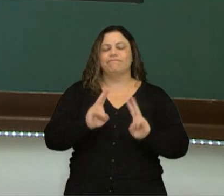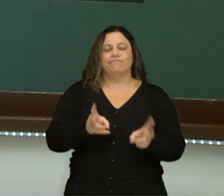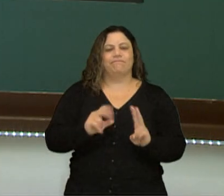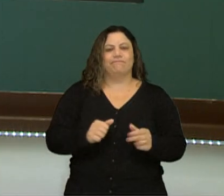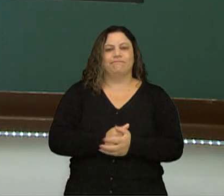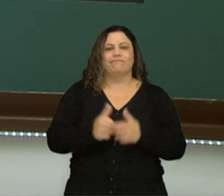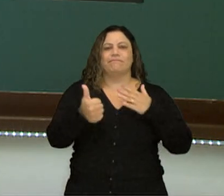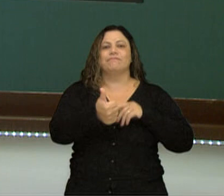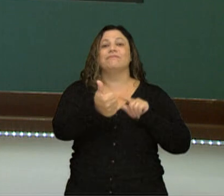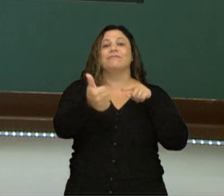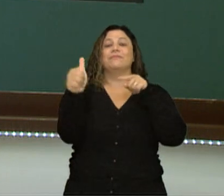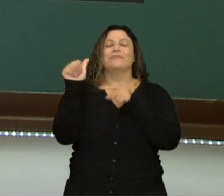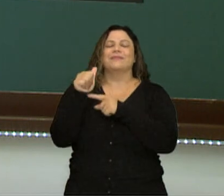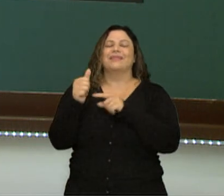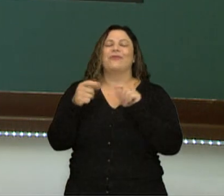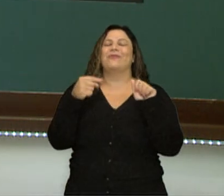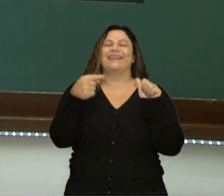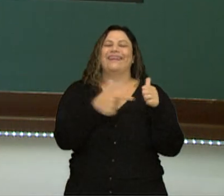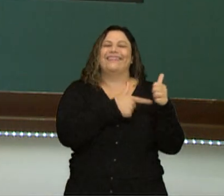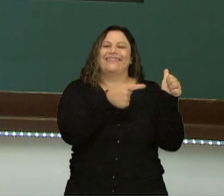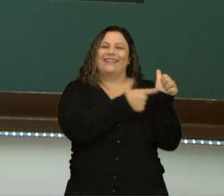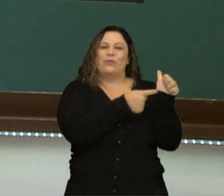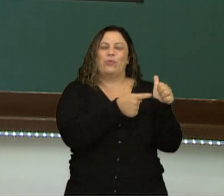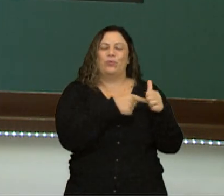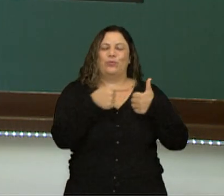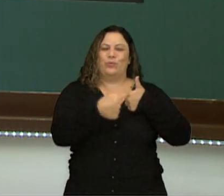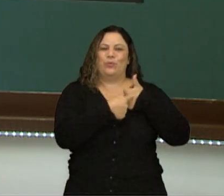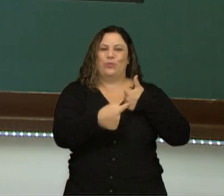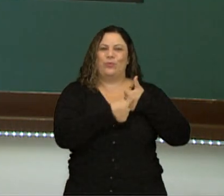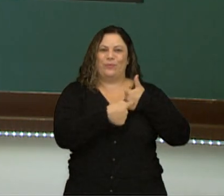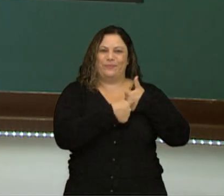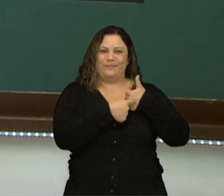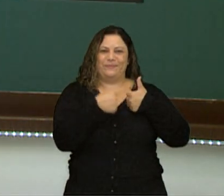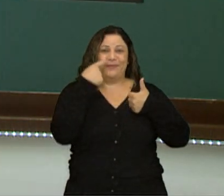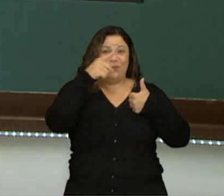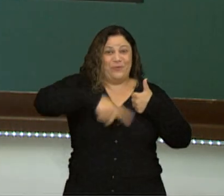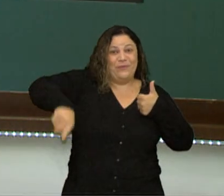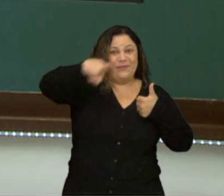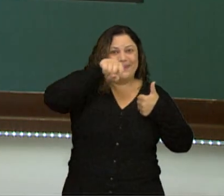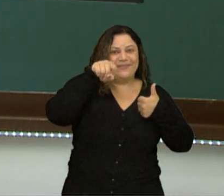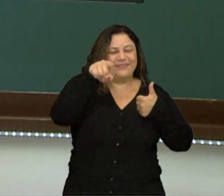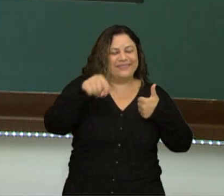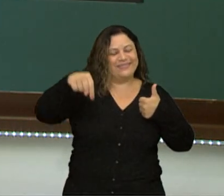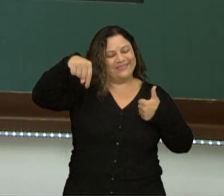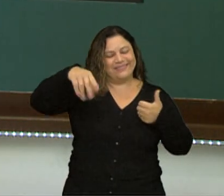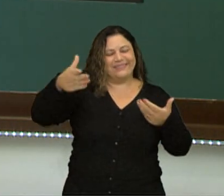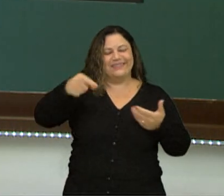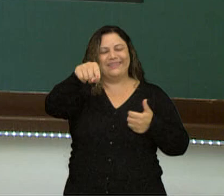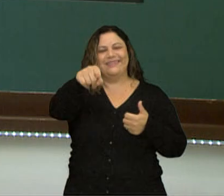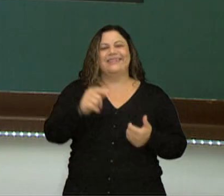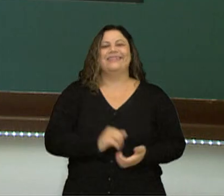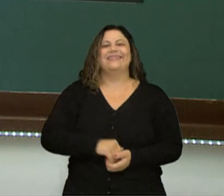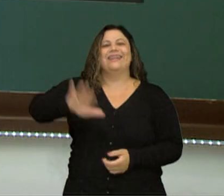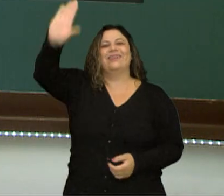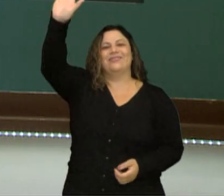ficar aqui com vocês. Então, vocês ficam aí, eu vou ficando aqui e tchau!